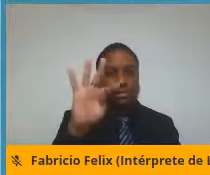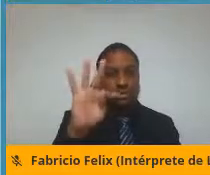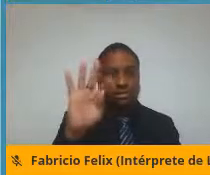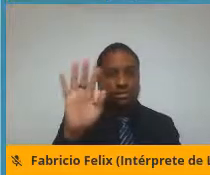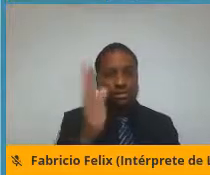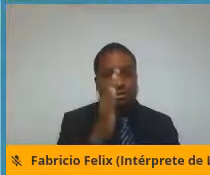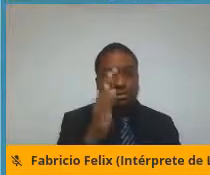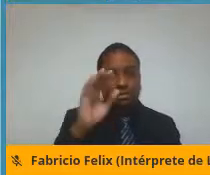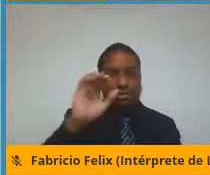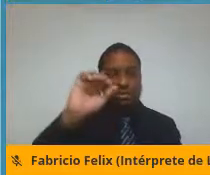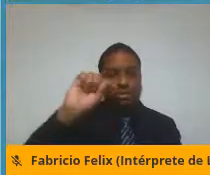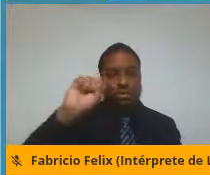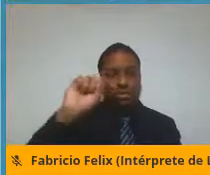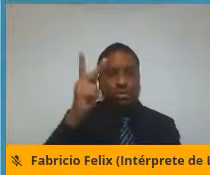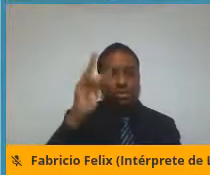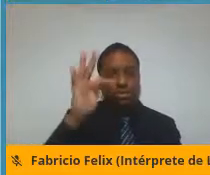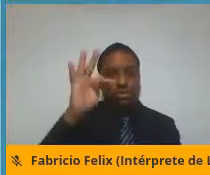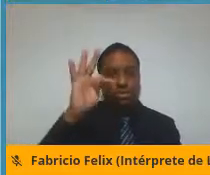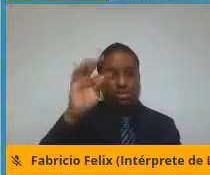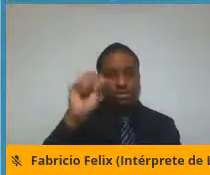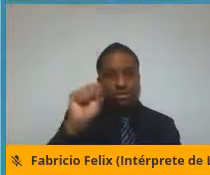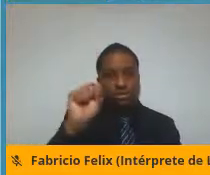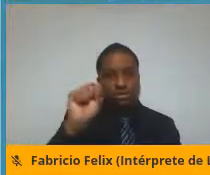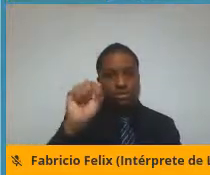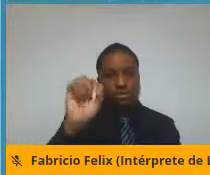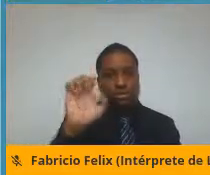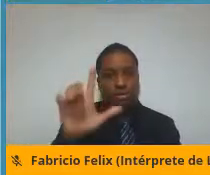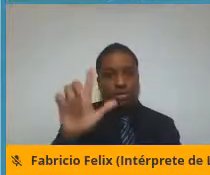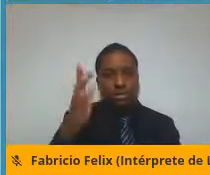lá. Pode mandar ver.